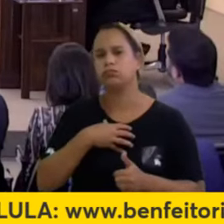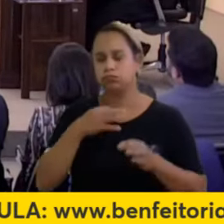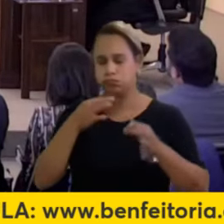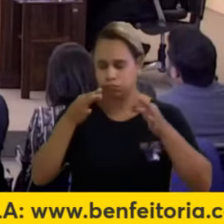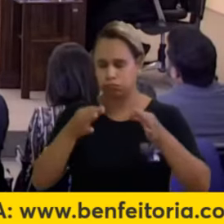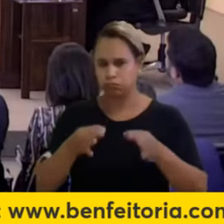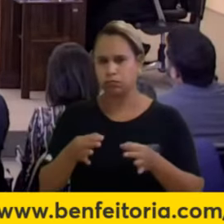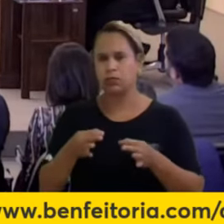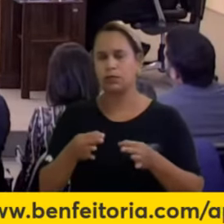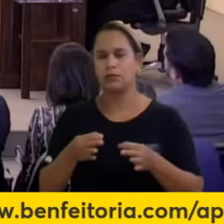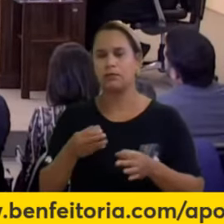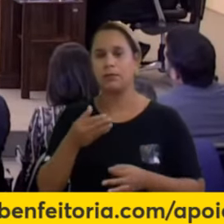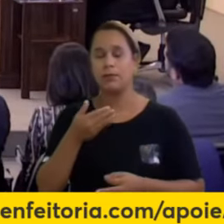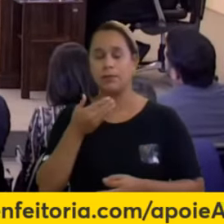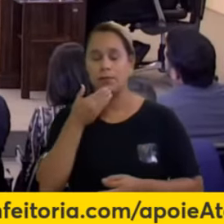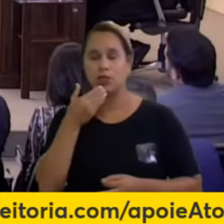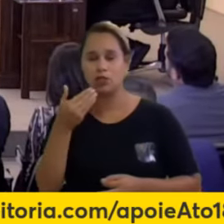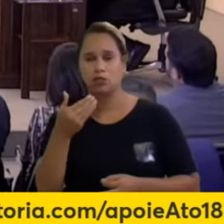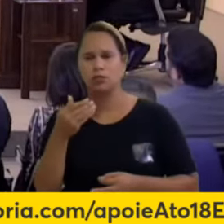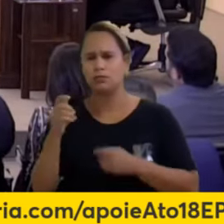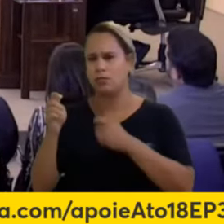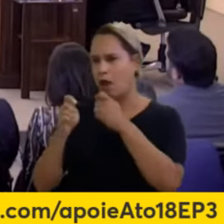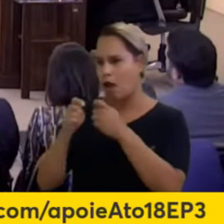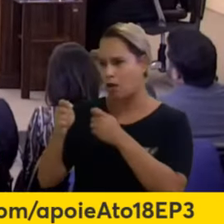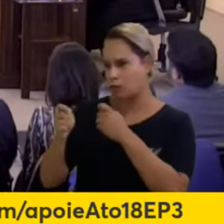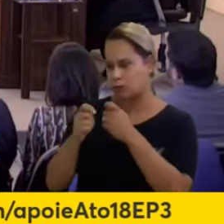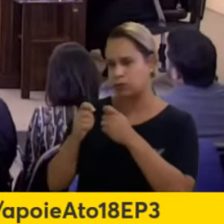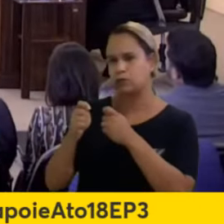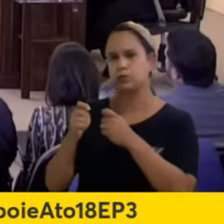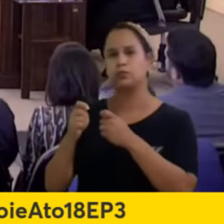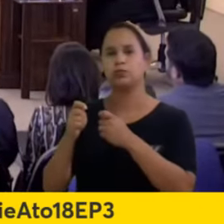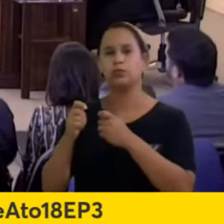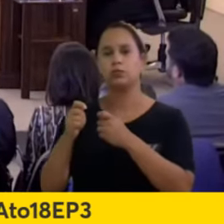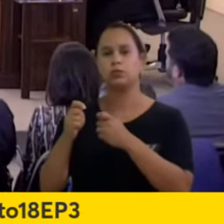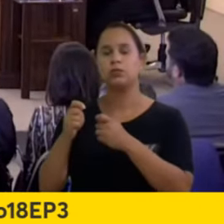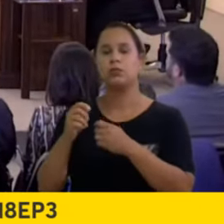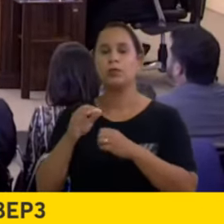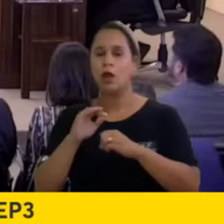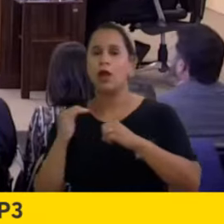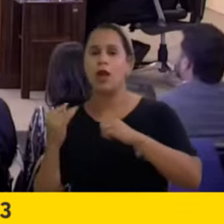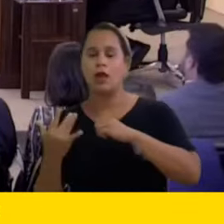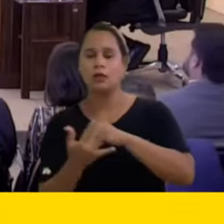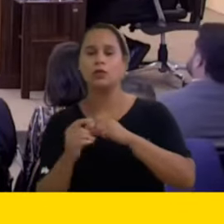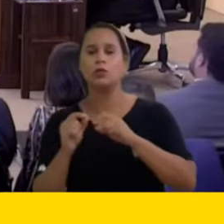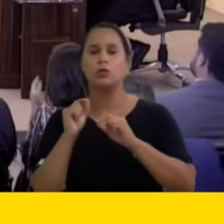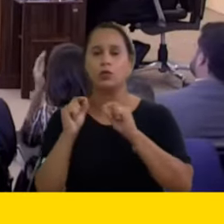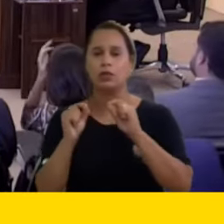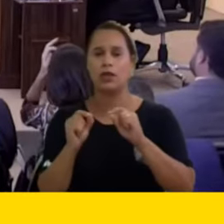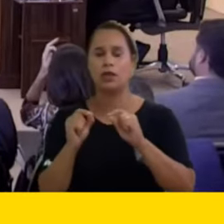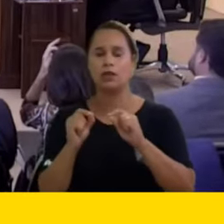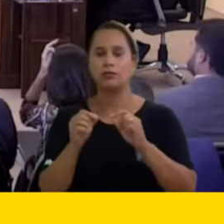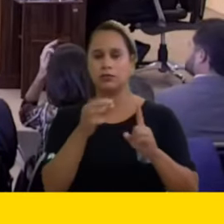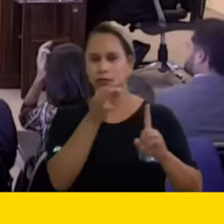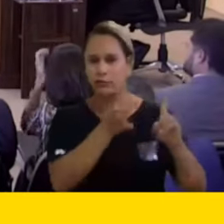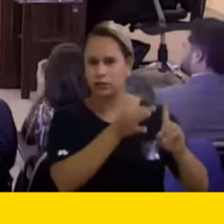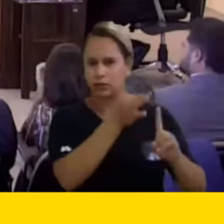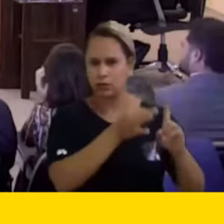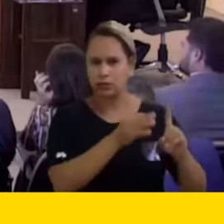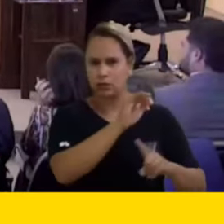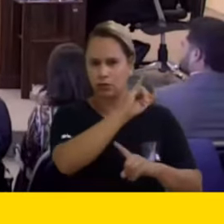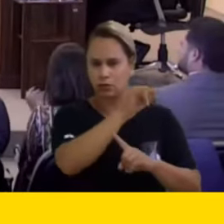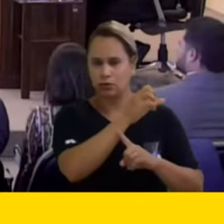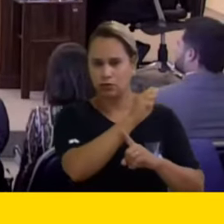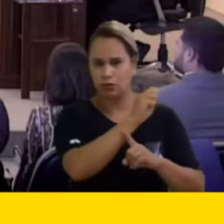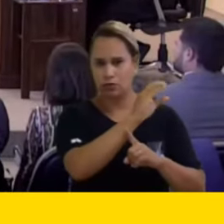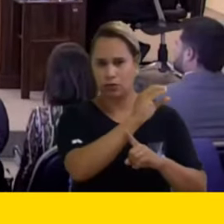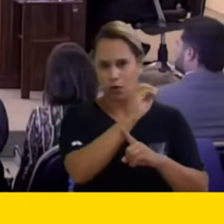a imprensa e o desembargador eleitoral Jacob disse que é assim no Supremo né